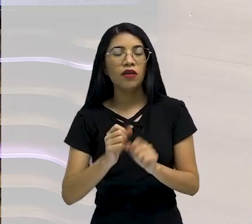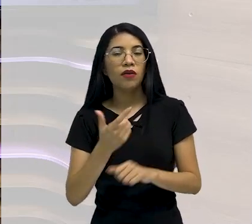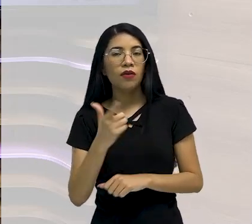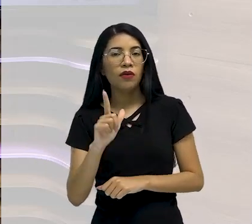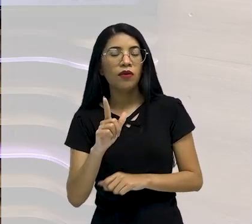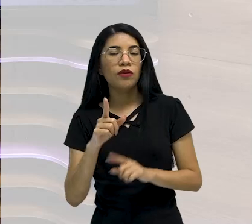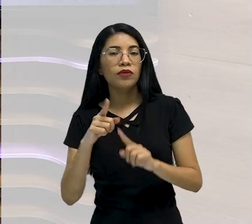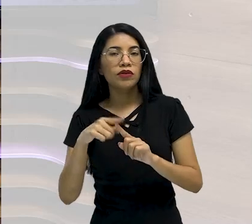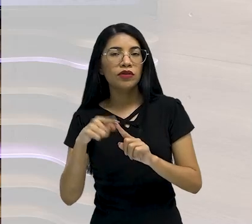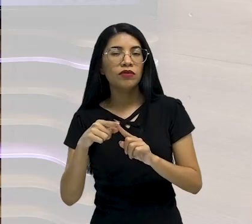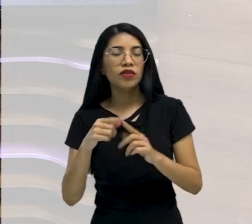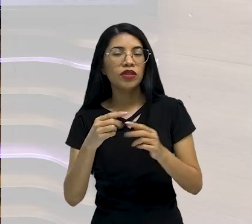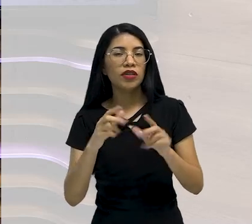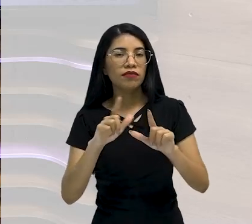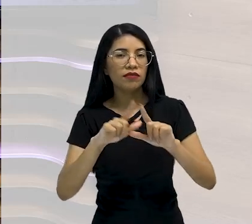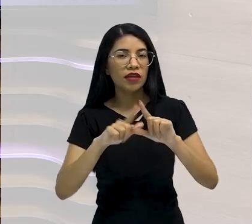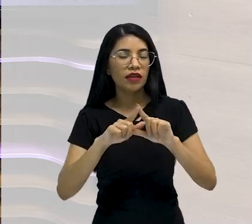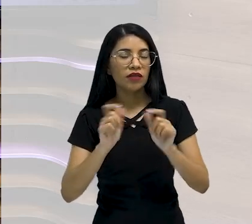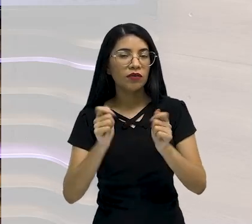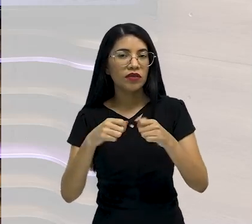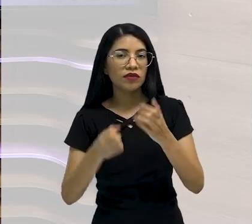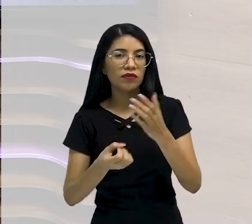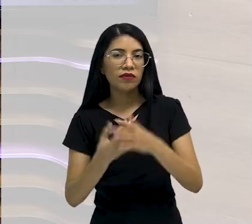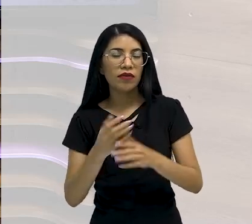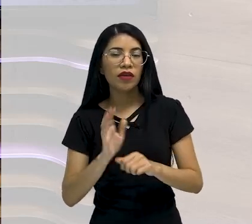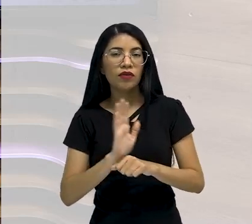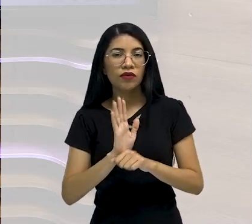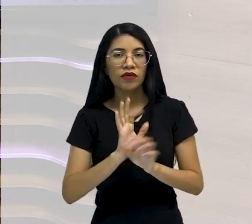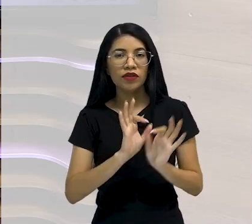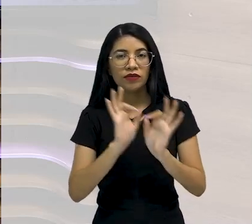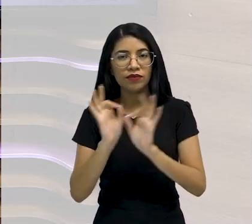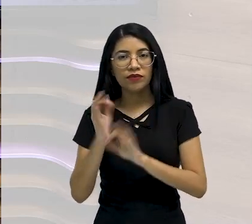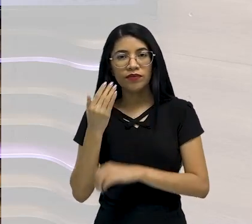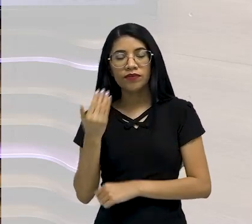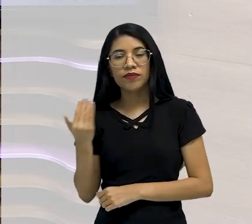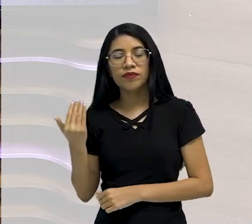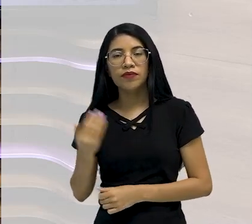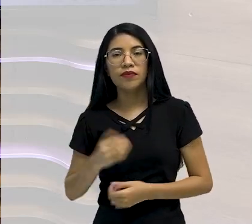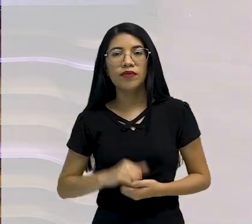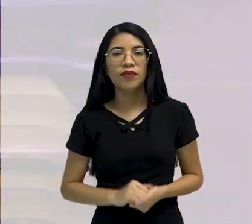esse triângulo. Eu vou te mostrar agora num vídeo. Acompanhe comigo.